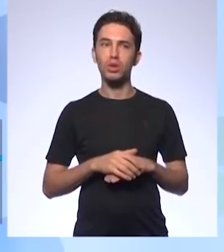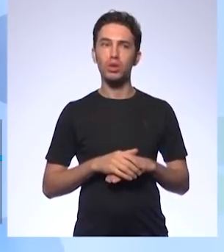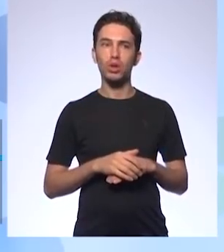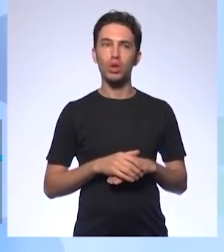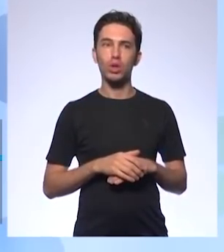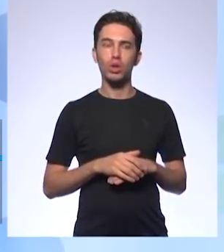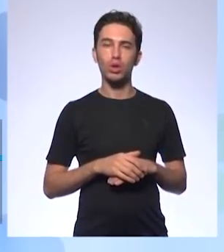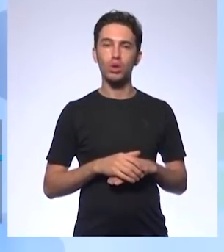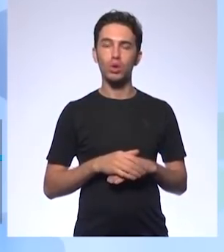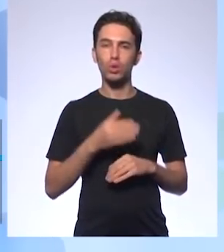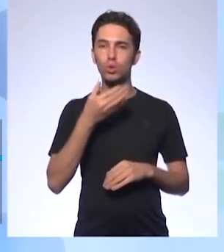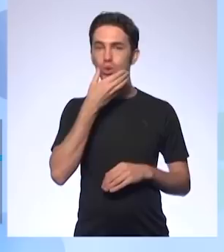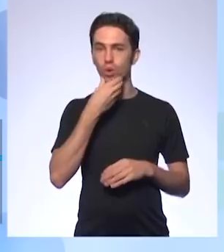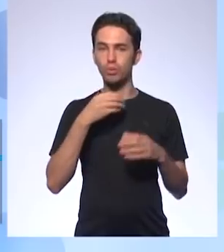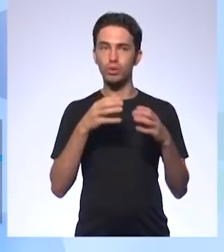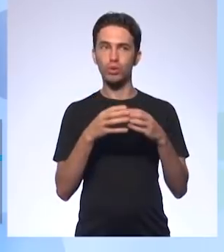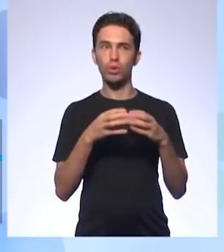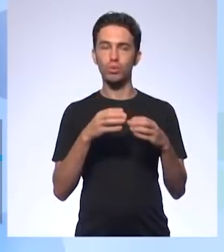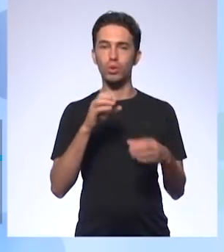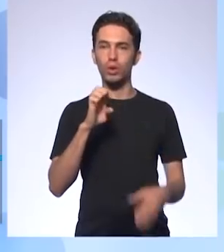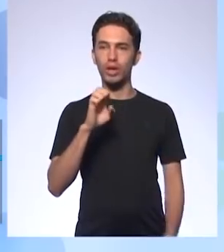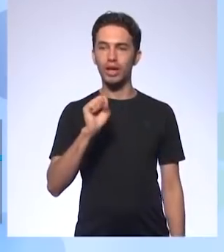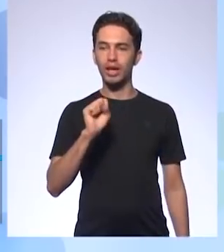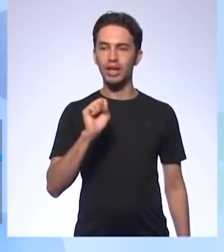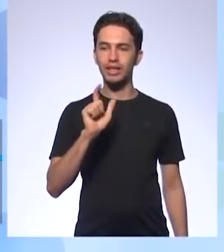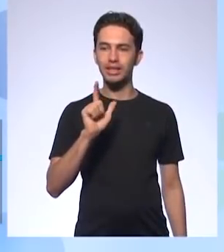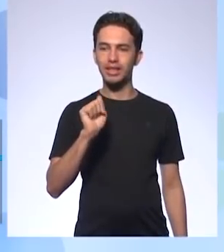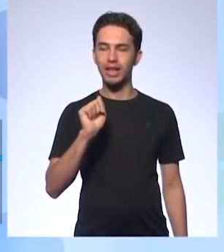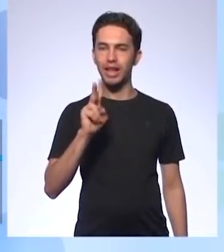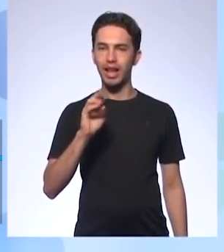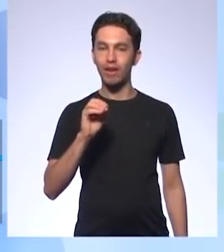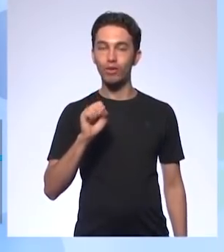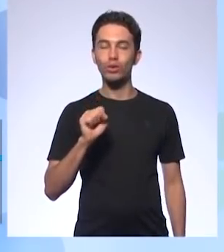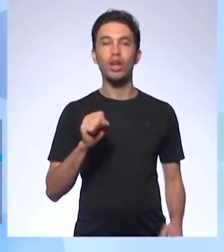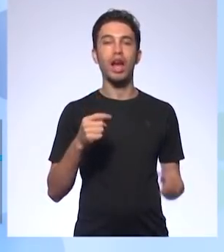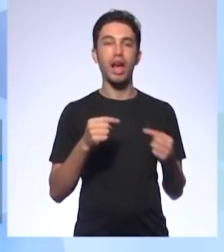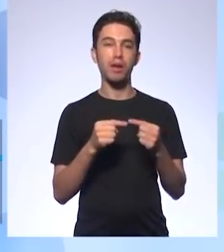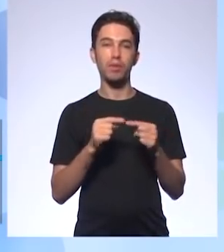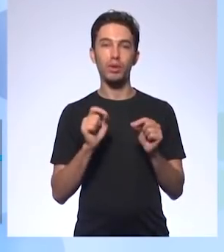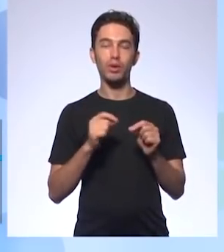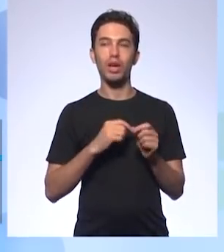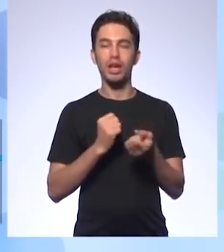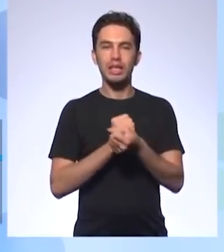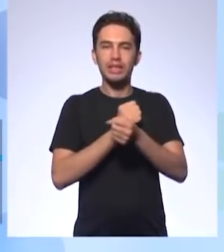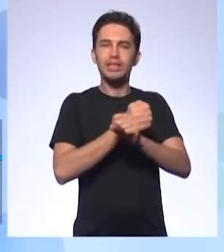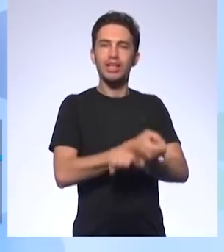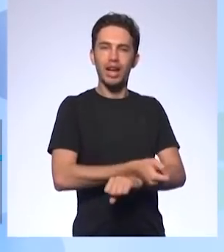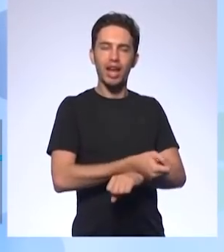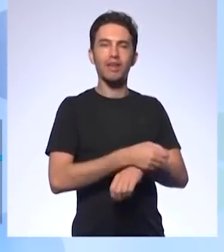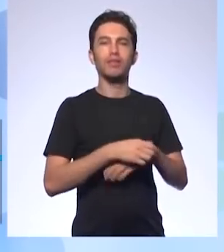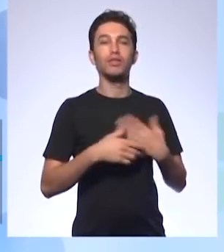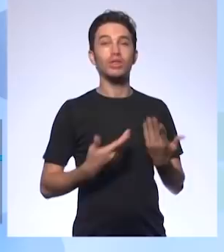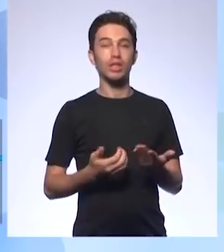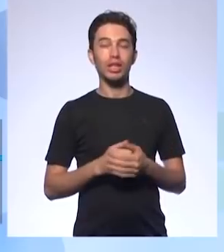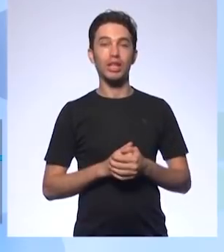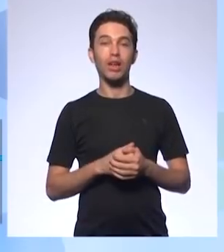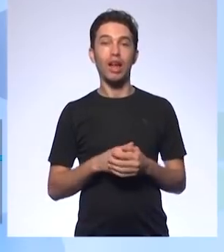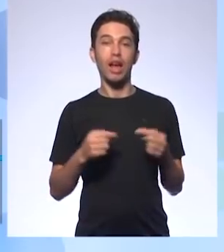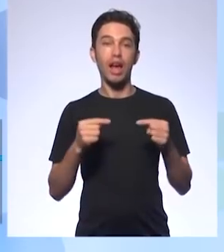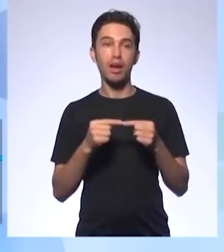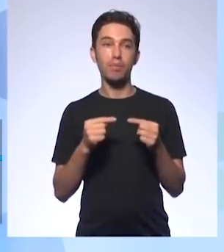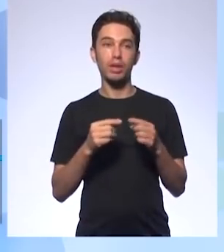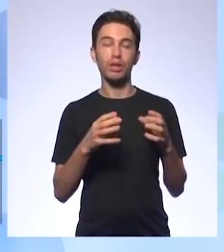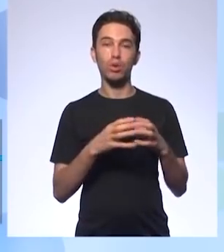Os eslavos têm essa denominação da palavra slaves, que significa escravos. Os eslavos são um